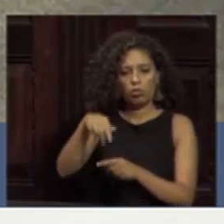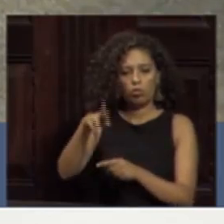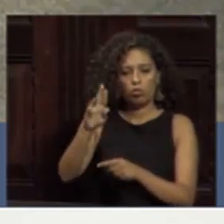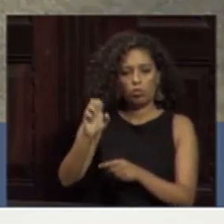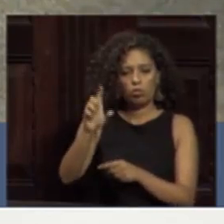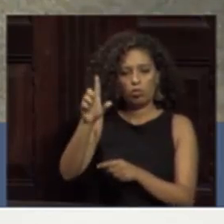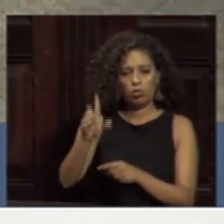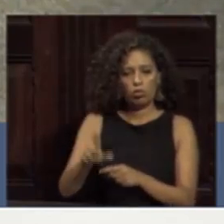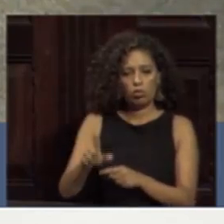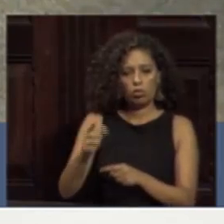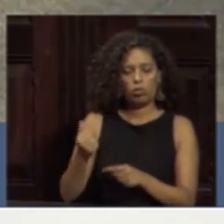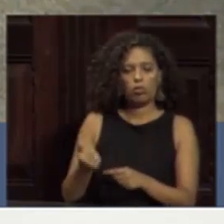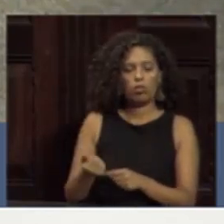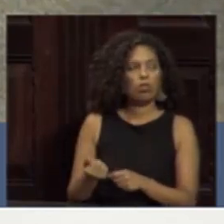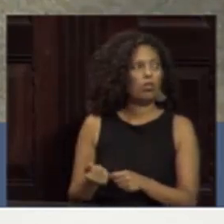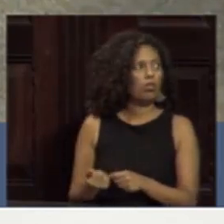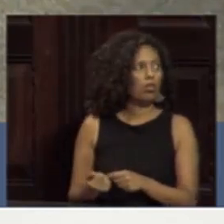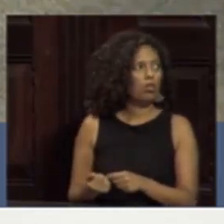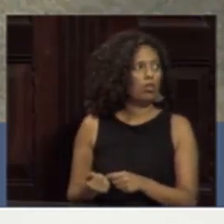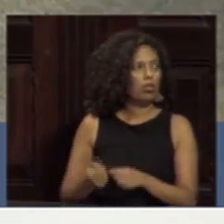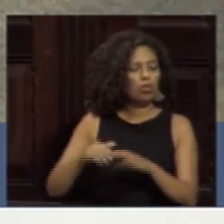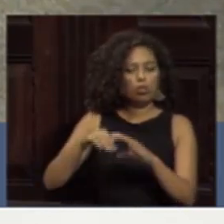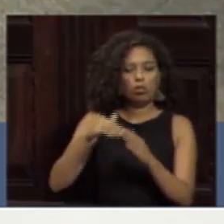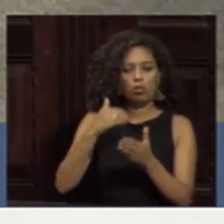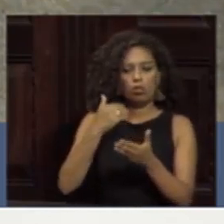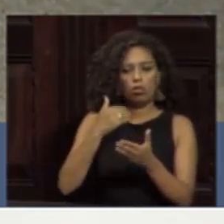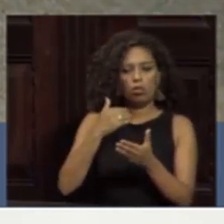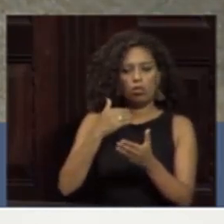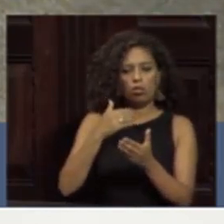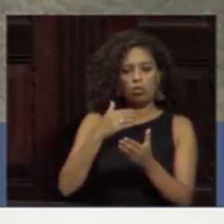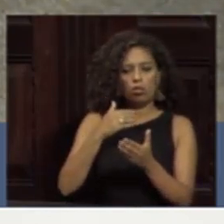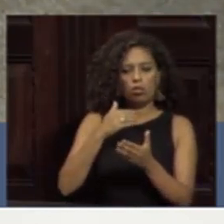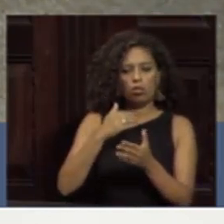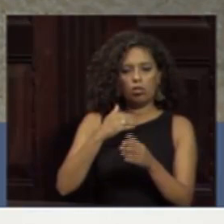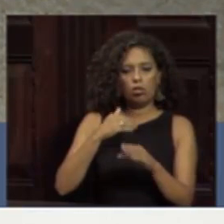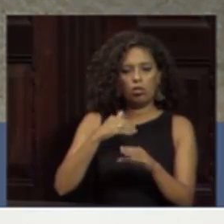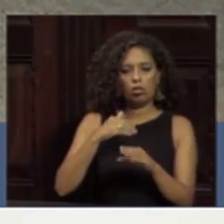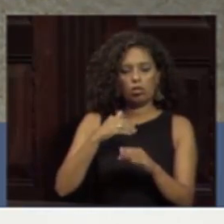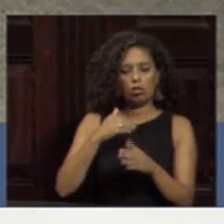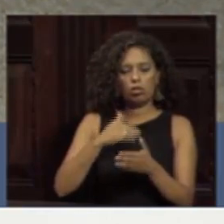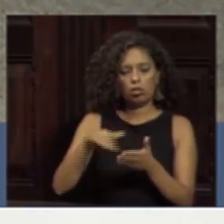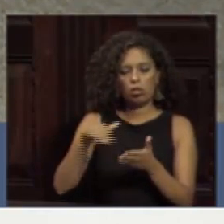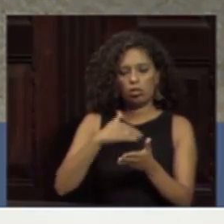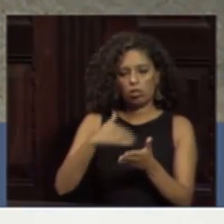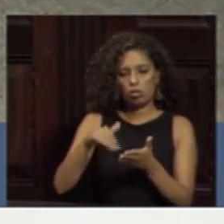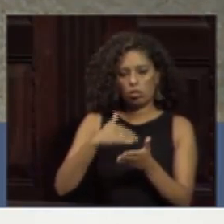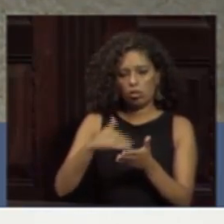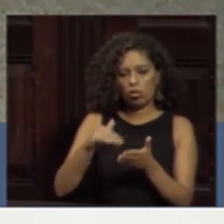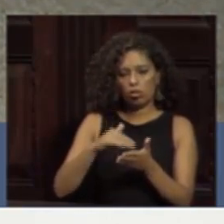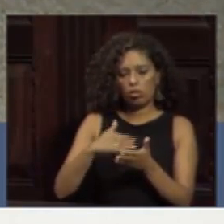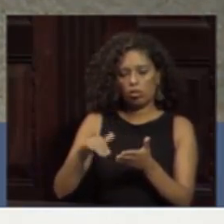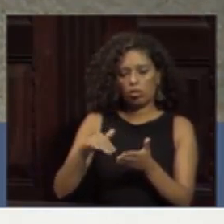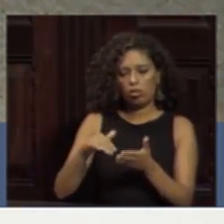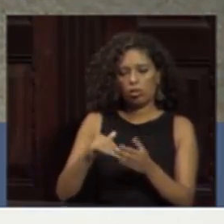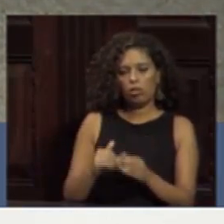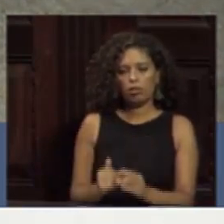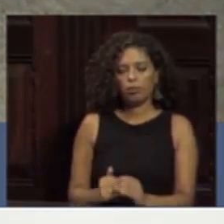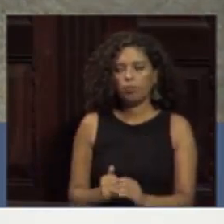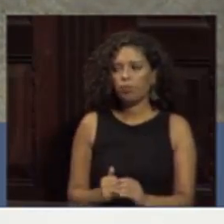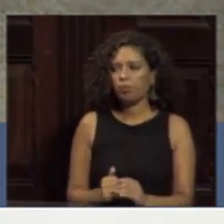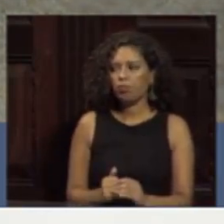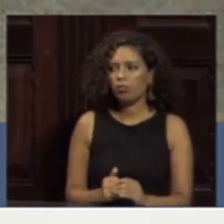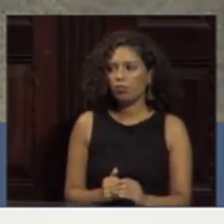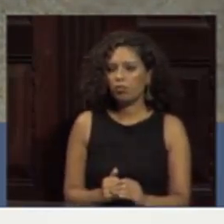o senhor Marquinhos... Secretário-geral da mesa. Não, desculpe, porque o rótulo